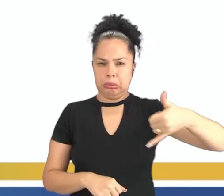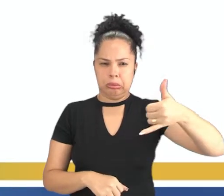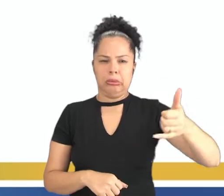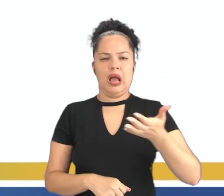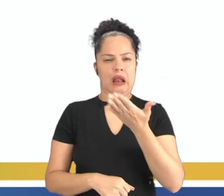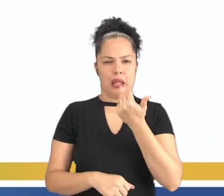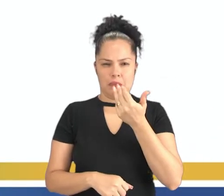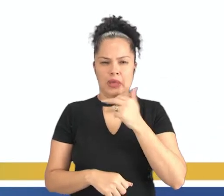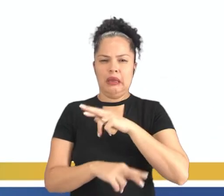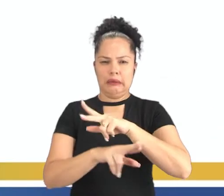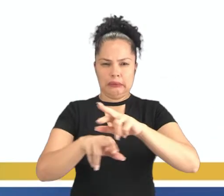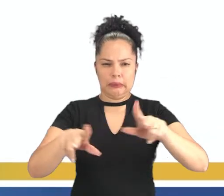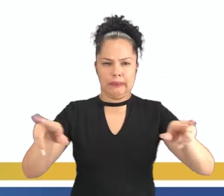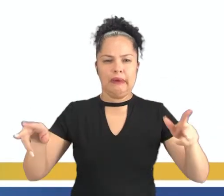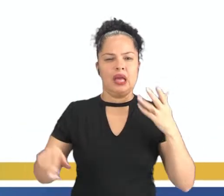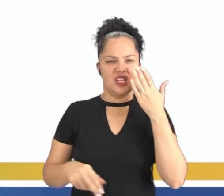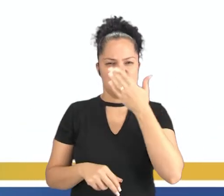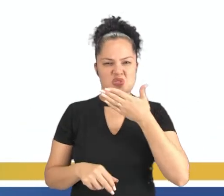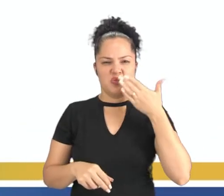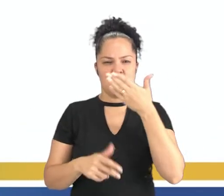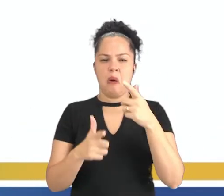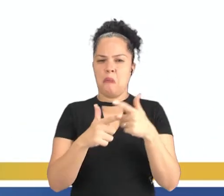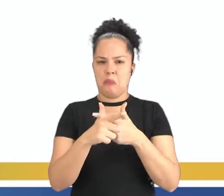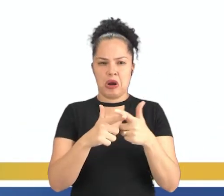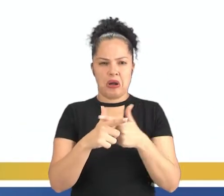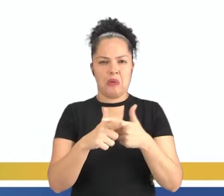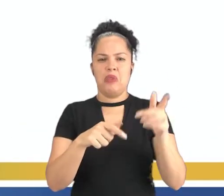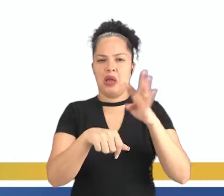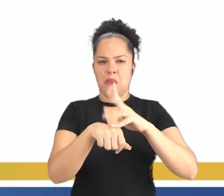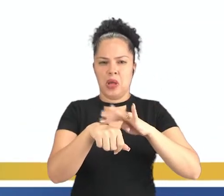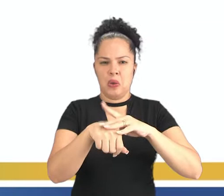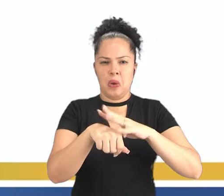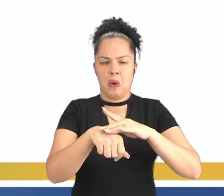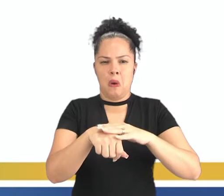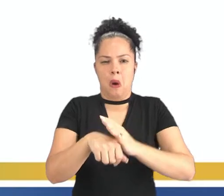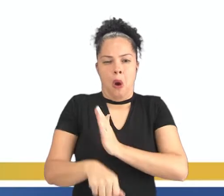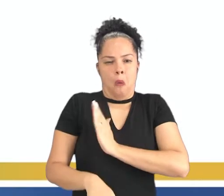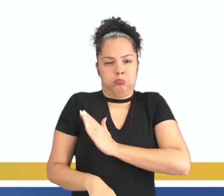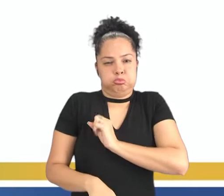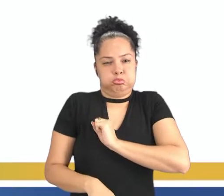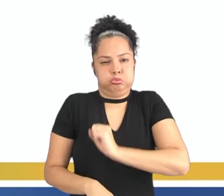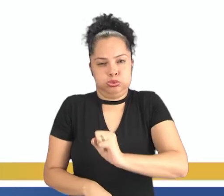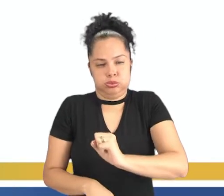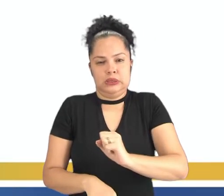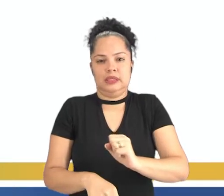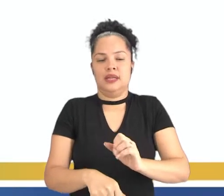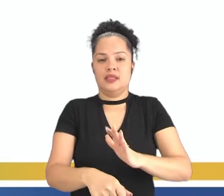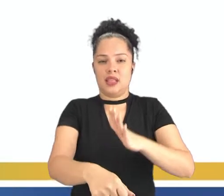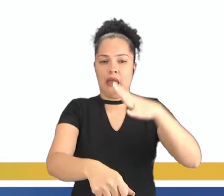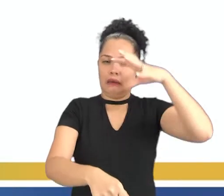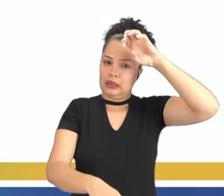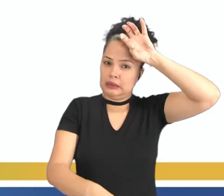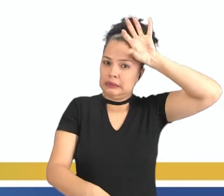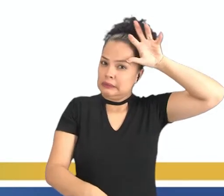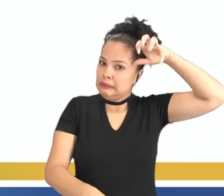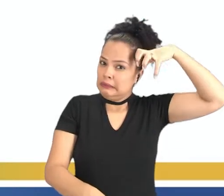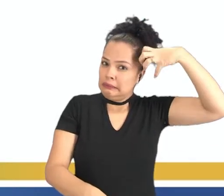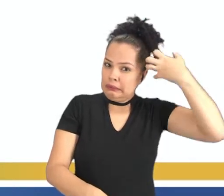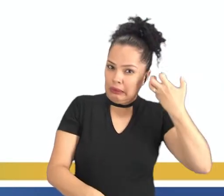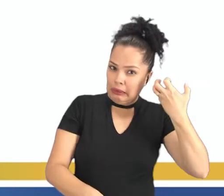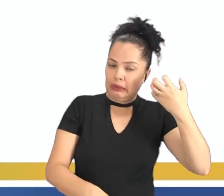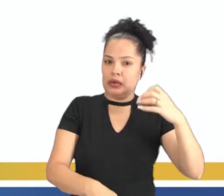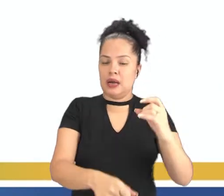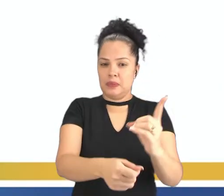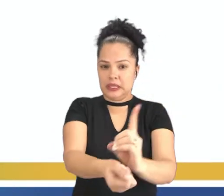sódio e açúcares é um gatilho para doenças como infarto, derrames, hipertensão, obesidade,